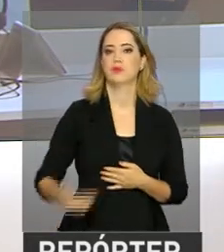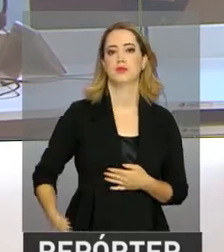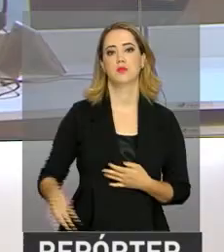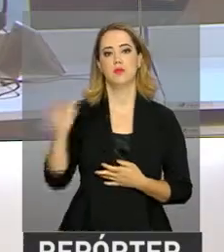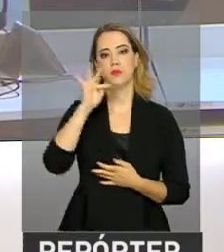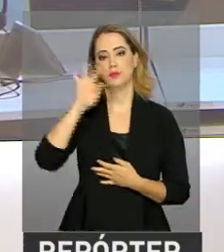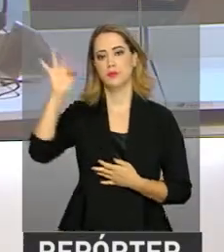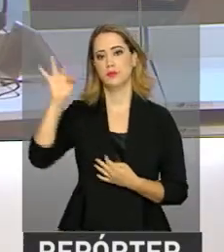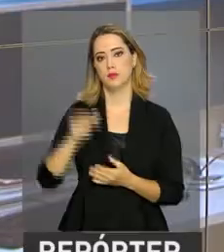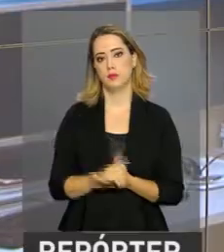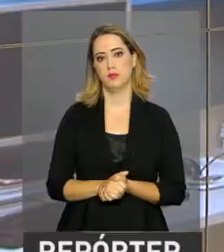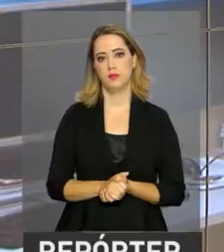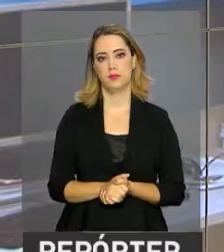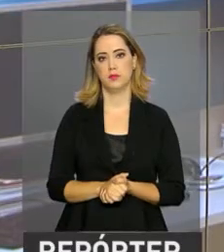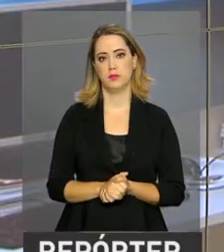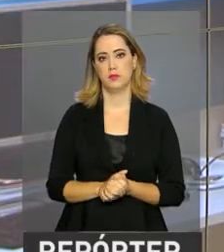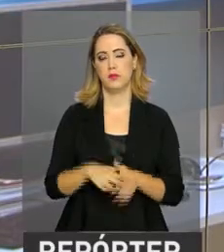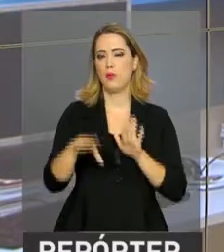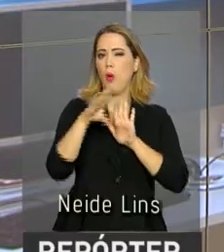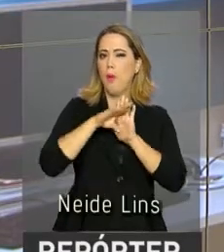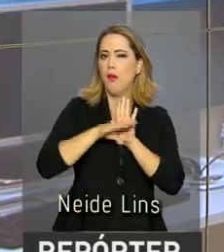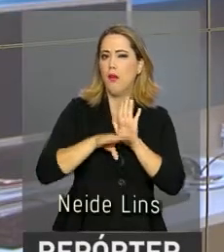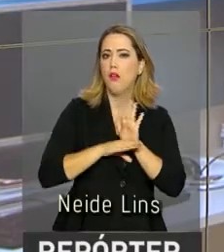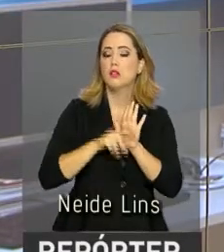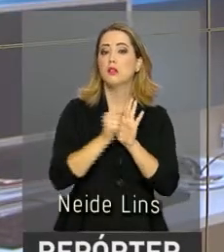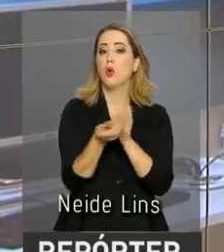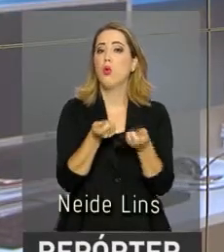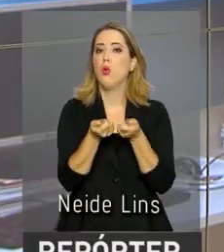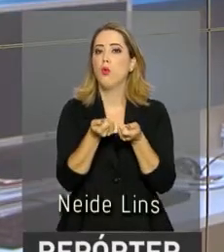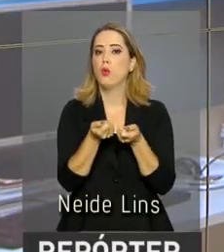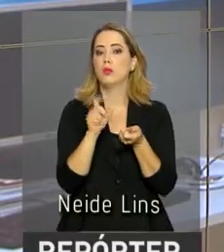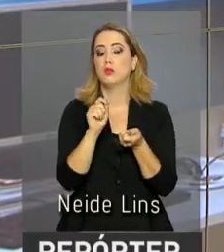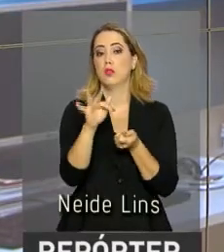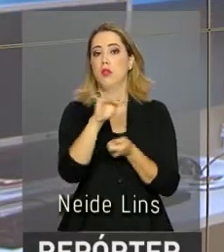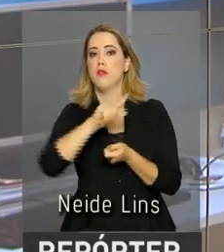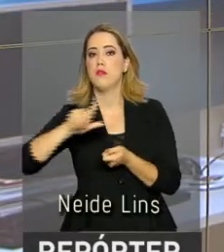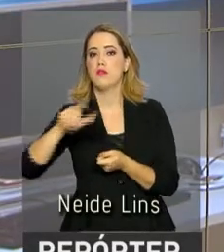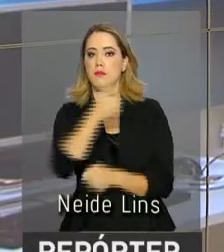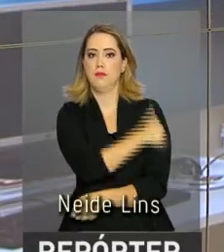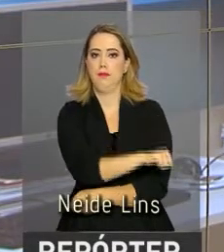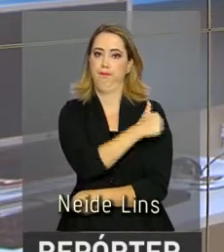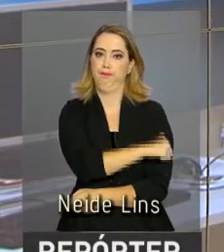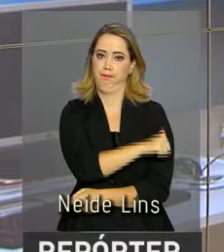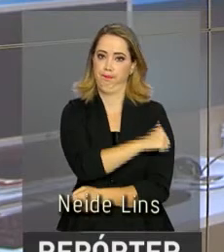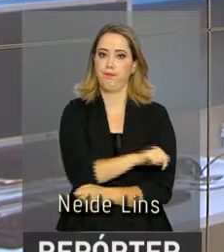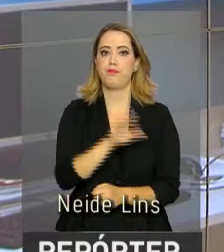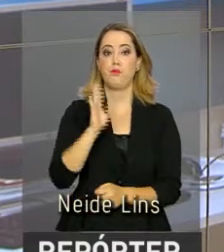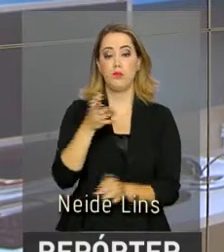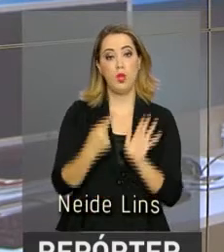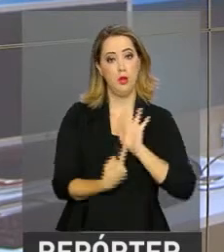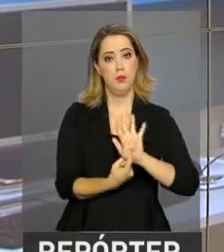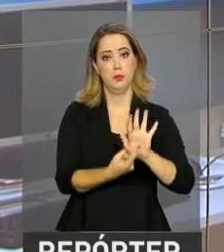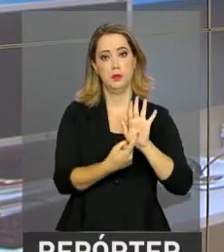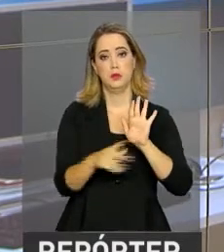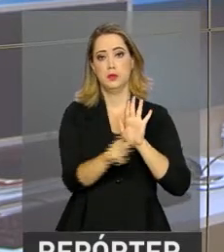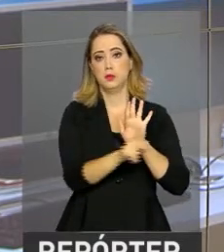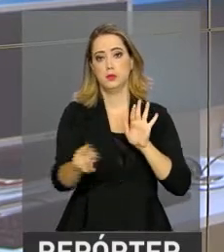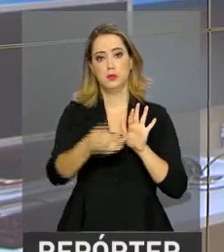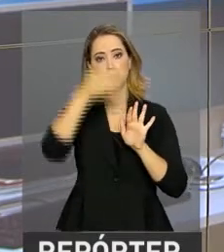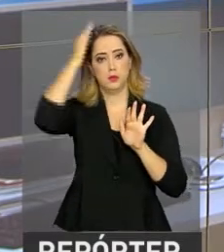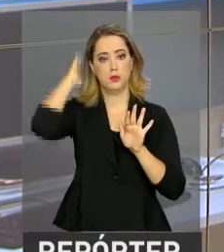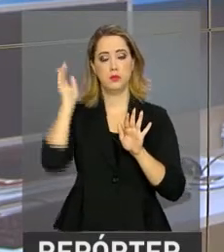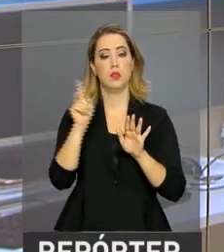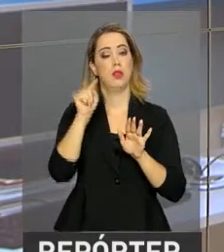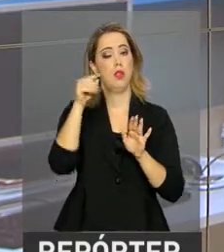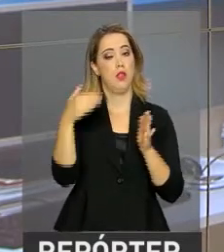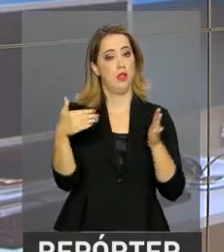do governo federal. O plano para a recuperação fiscal do estado do Rio de Janeiro deve ser apresentado ao presidente Michel